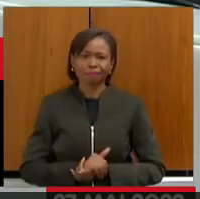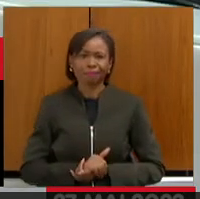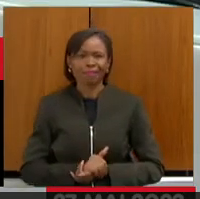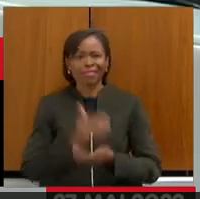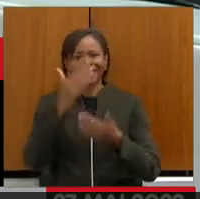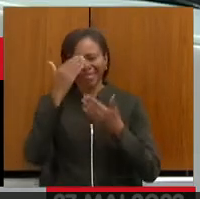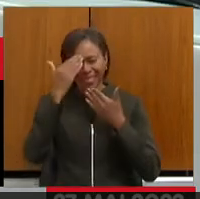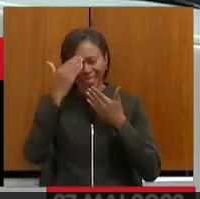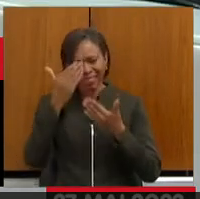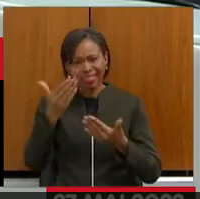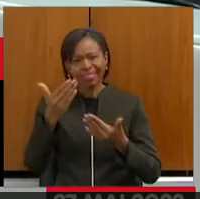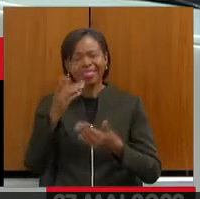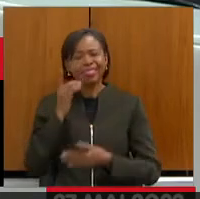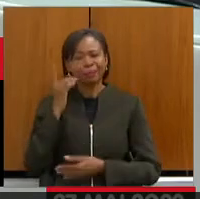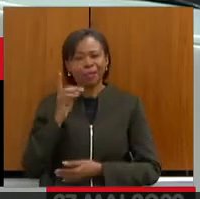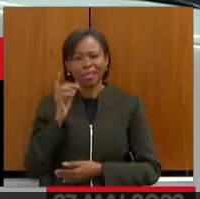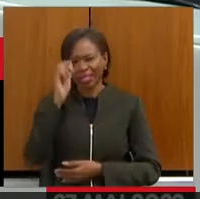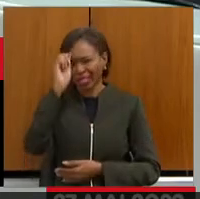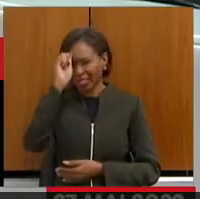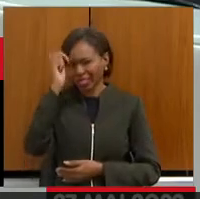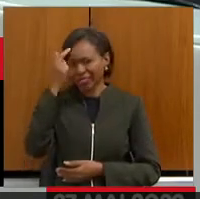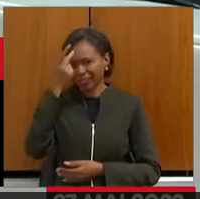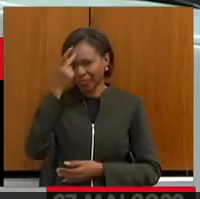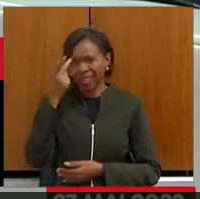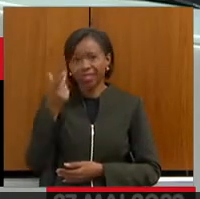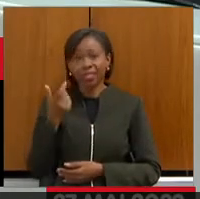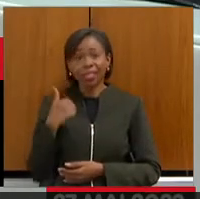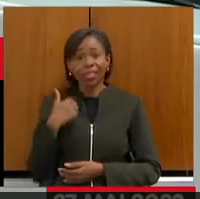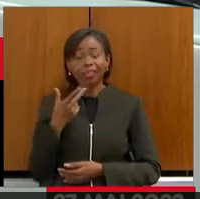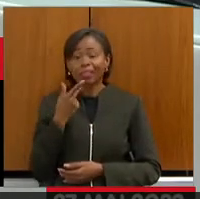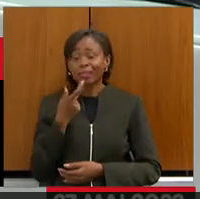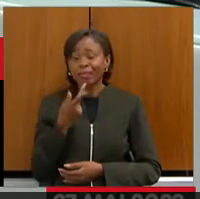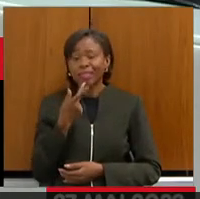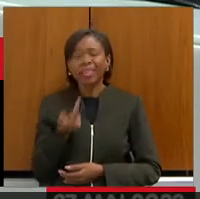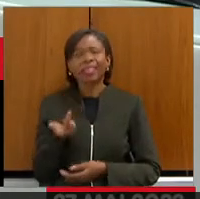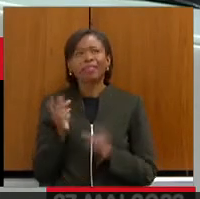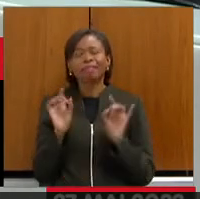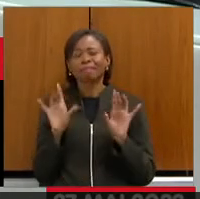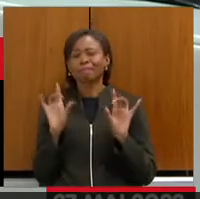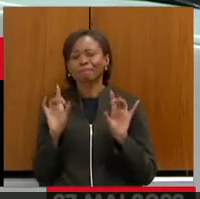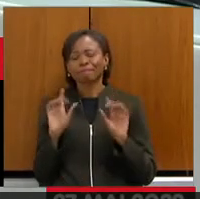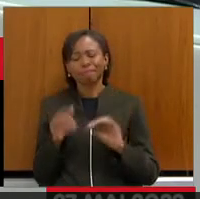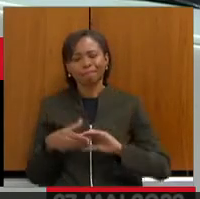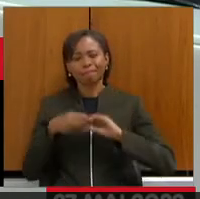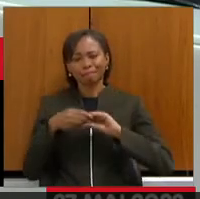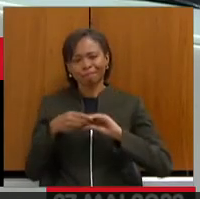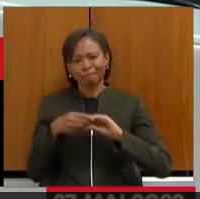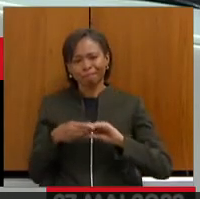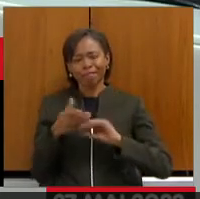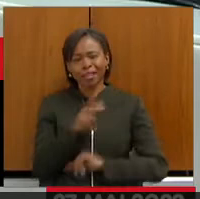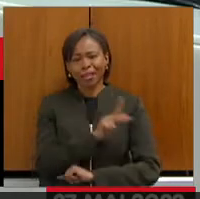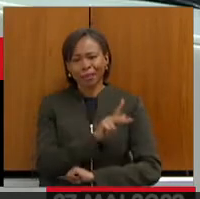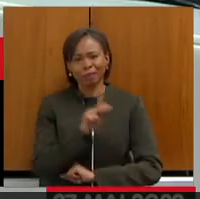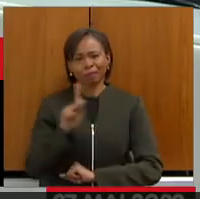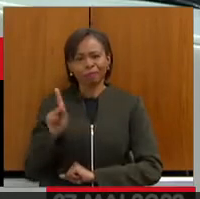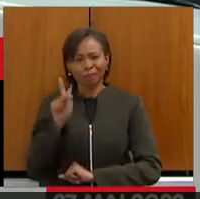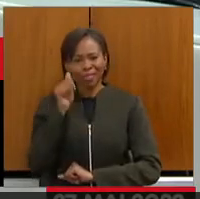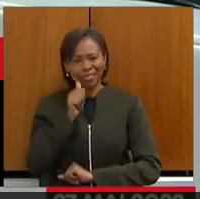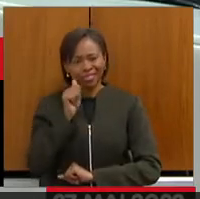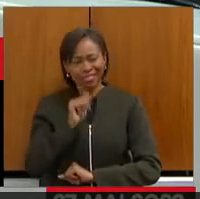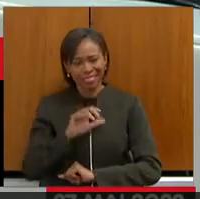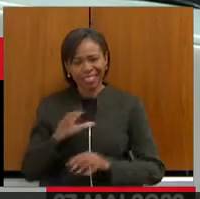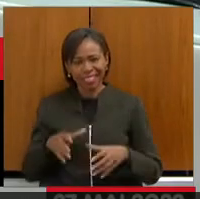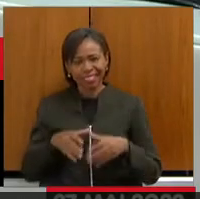brigada brigada deputada Ana Paula Siqueira eu queria te falar muito especial fazer esse comprimento a nossa presidenta da